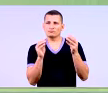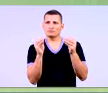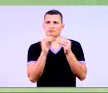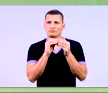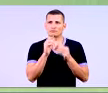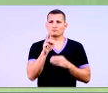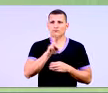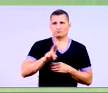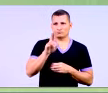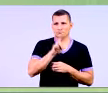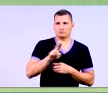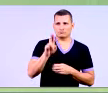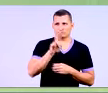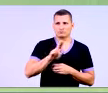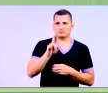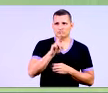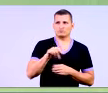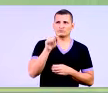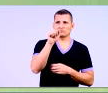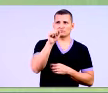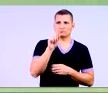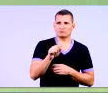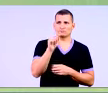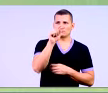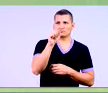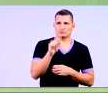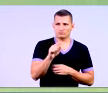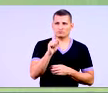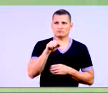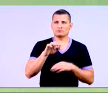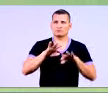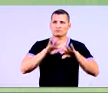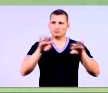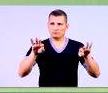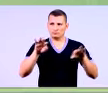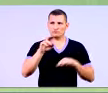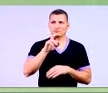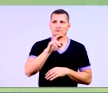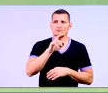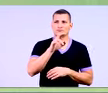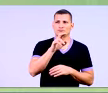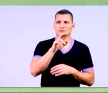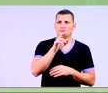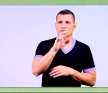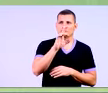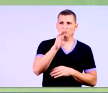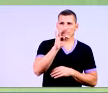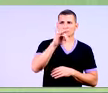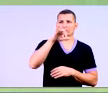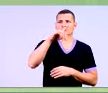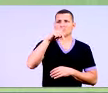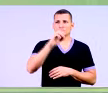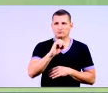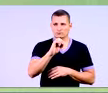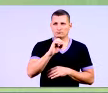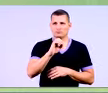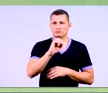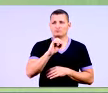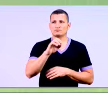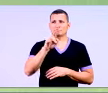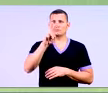o sinal de dois pontos serve para separar o tipo do nome da variável e temos